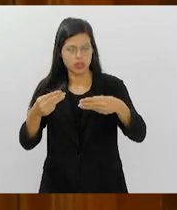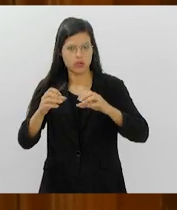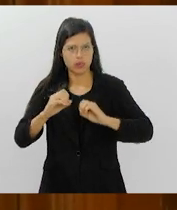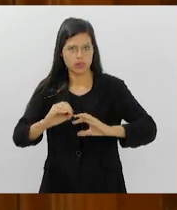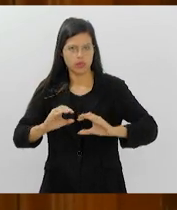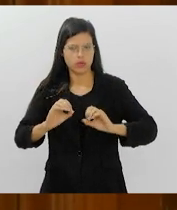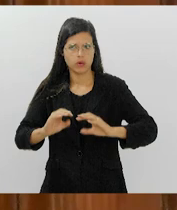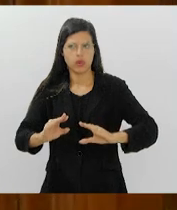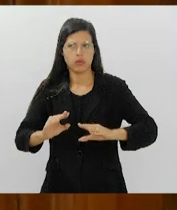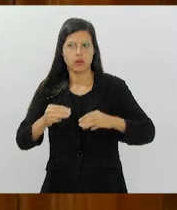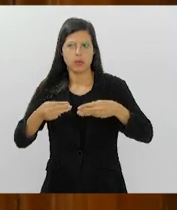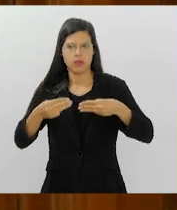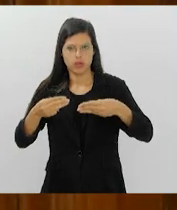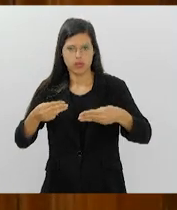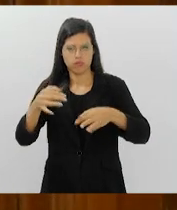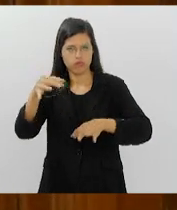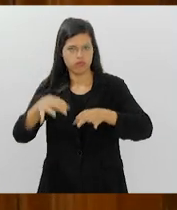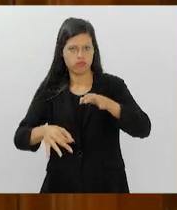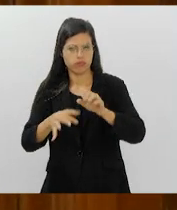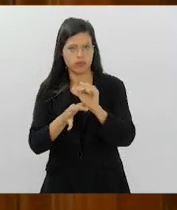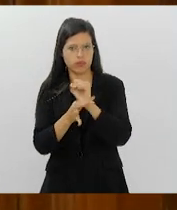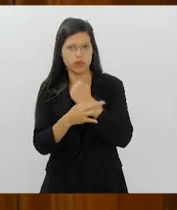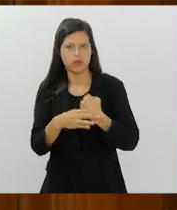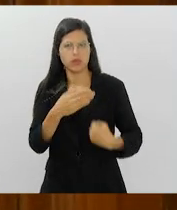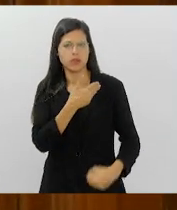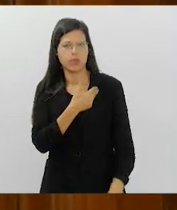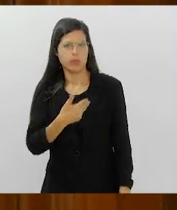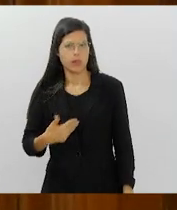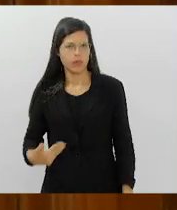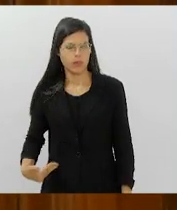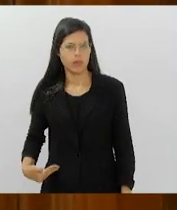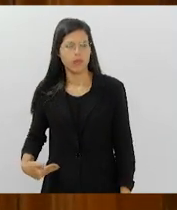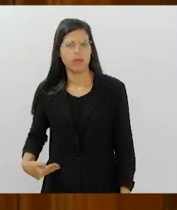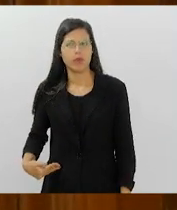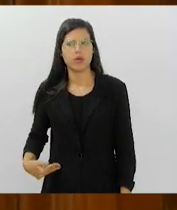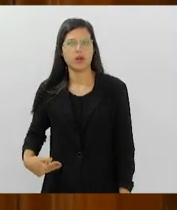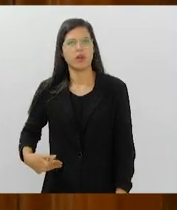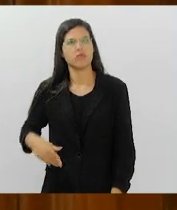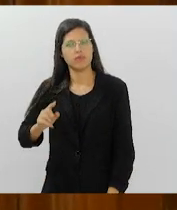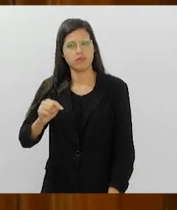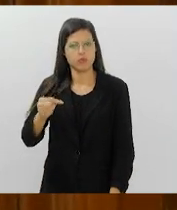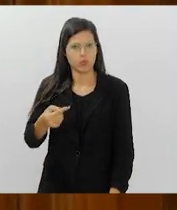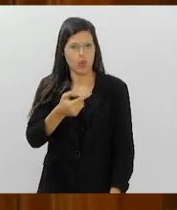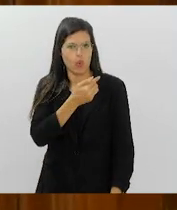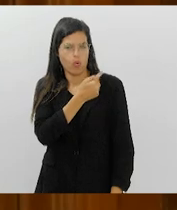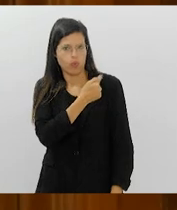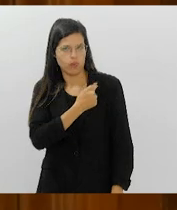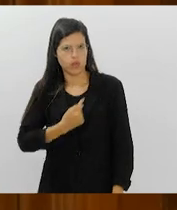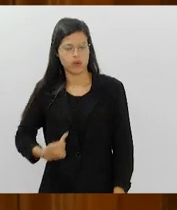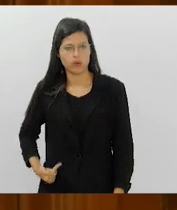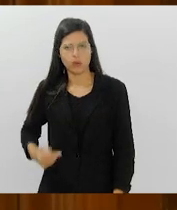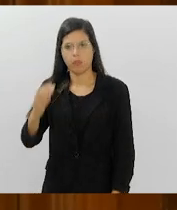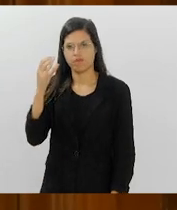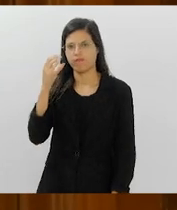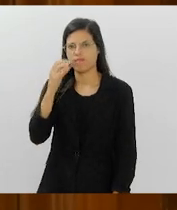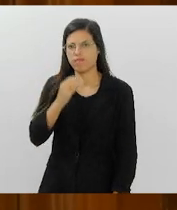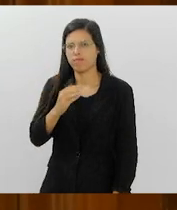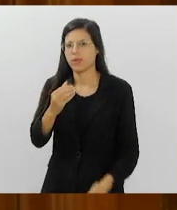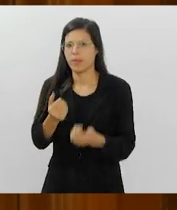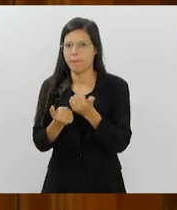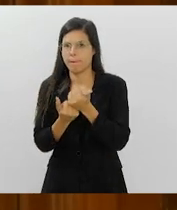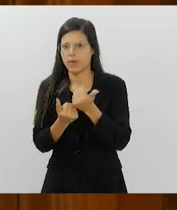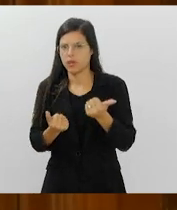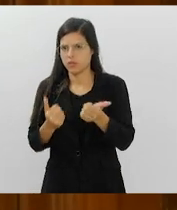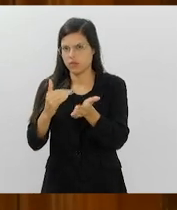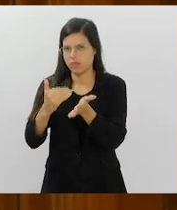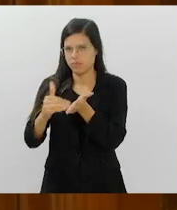da Justiça e Segurança Pública, né? Isso foi descendo, chegou no nosso governador, Cláudio Castro, em parceria com a Secretaria